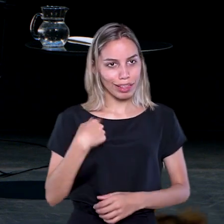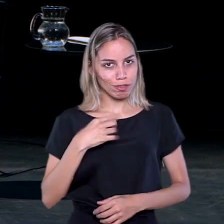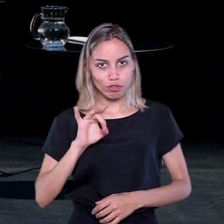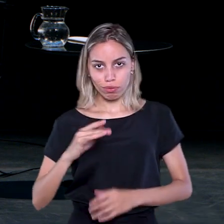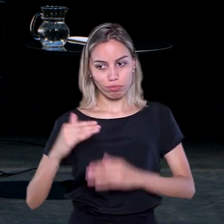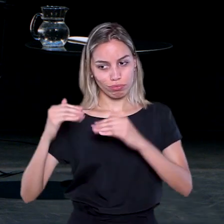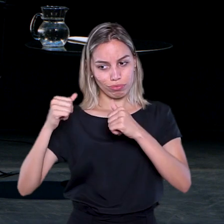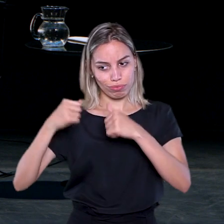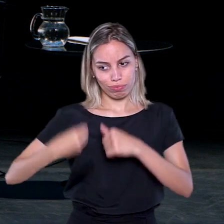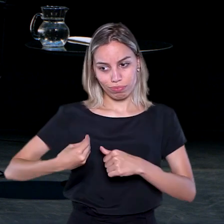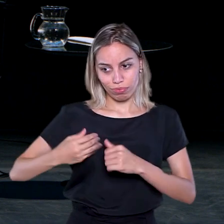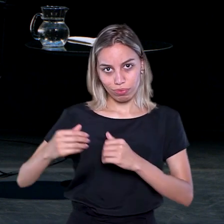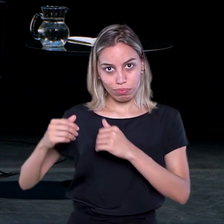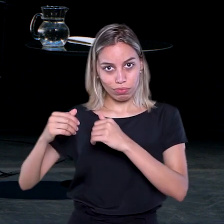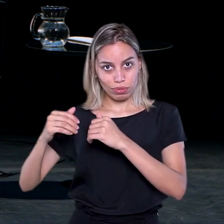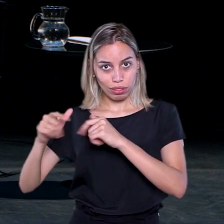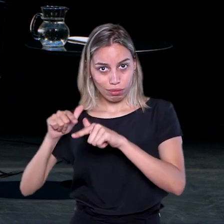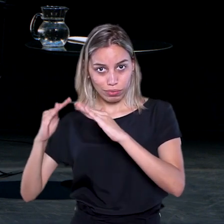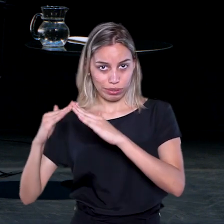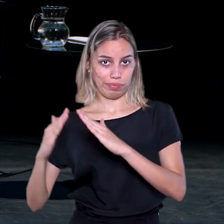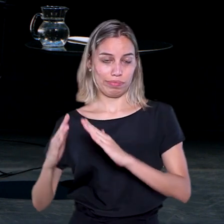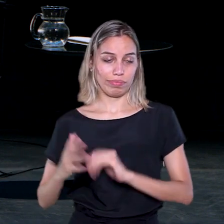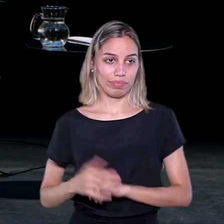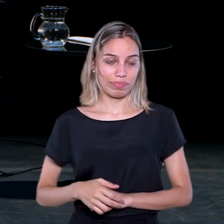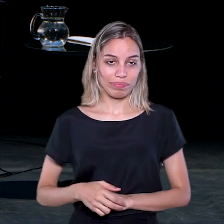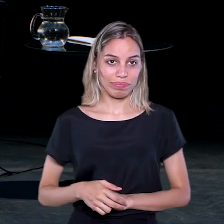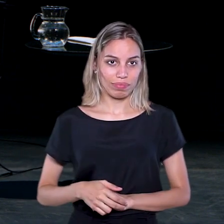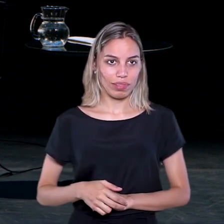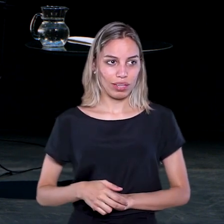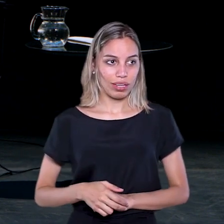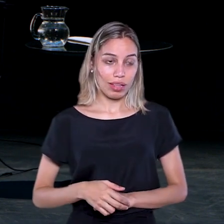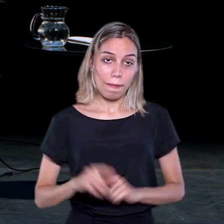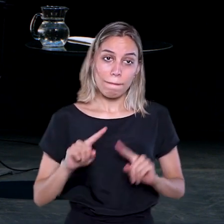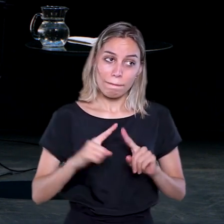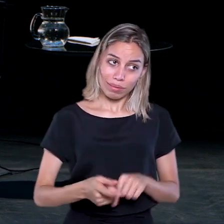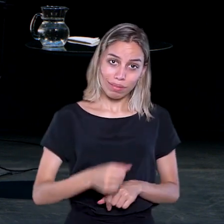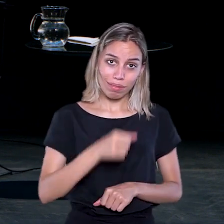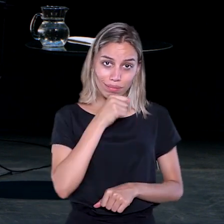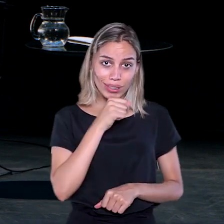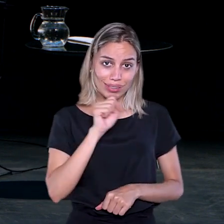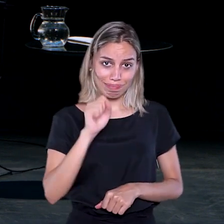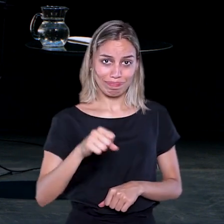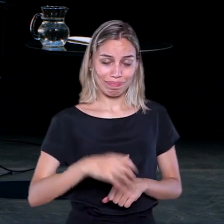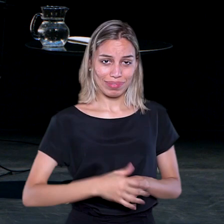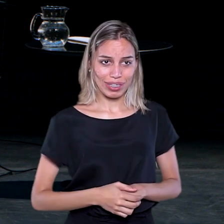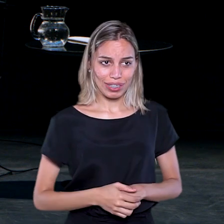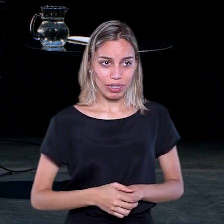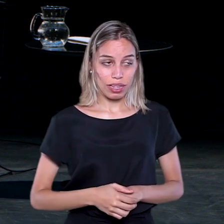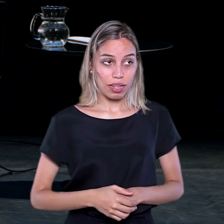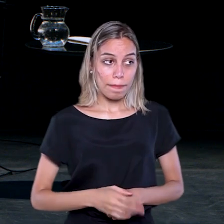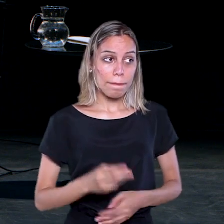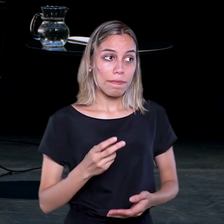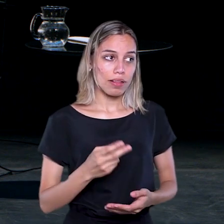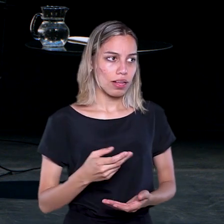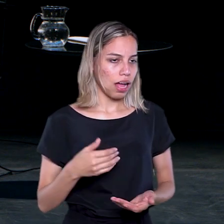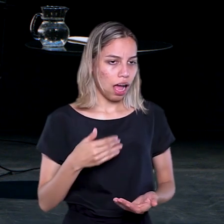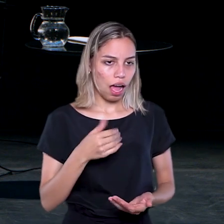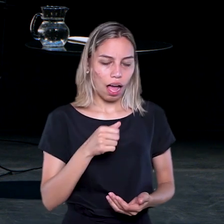do lar eu não sou, não, mas senhora. E a gente continuou ali o atendimento. Mas isso ainda é frequente nos dias de hoje, mesmo depois de 18